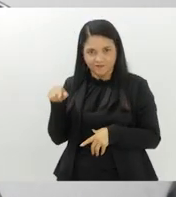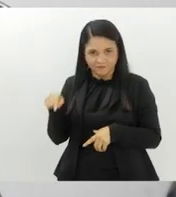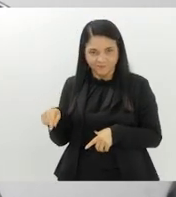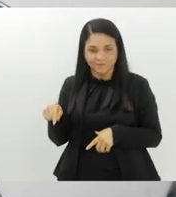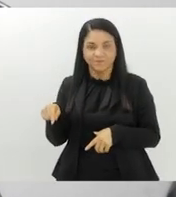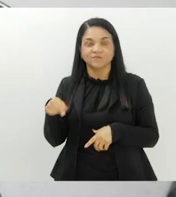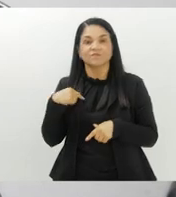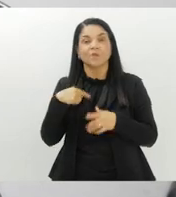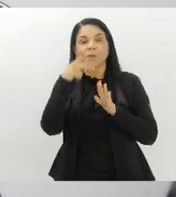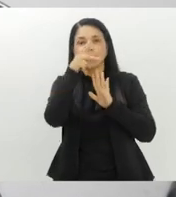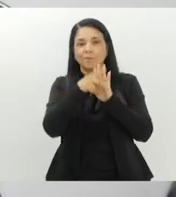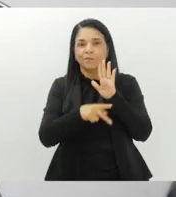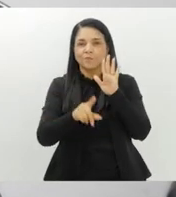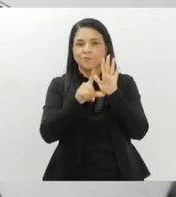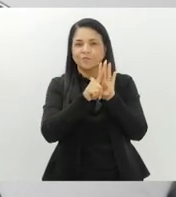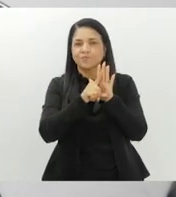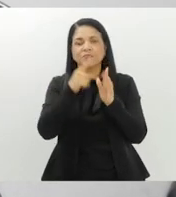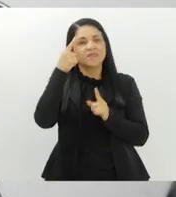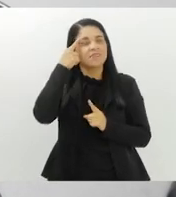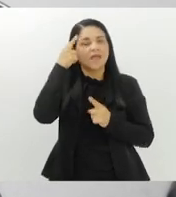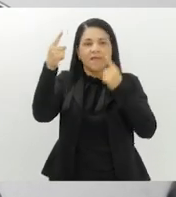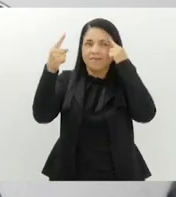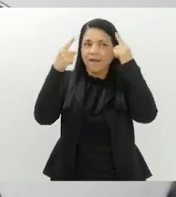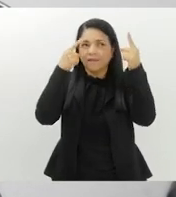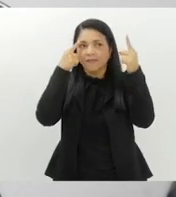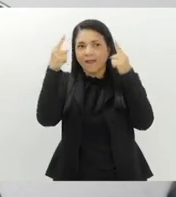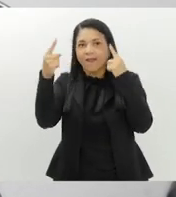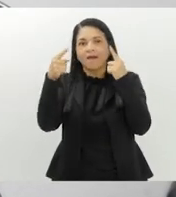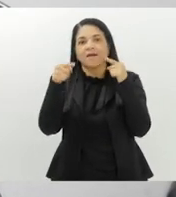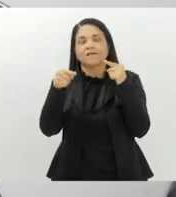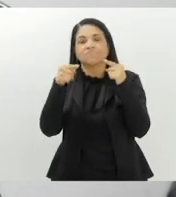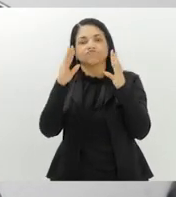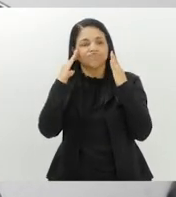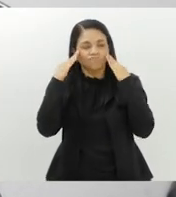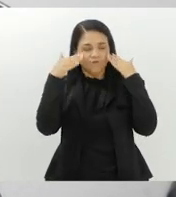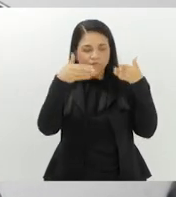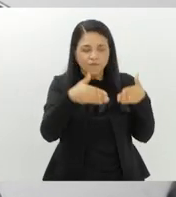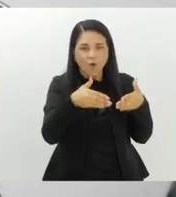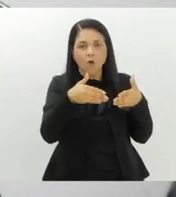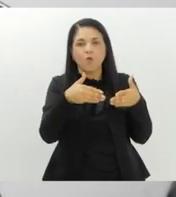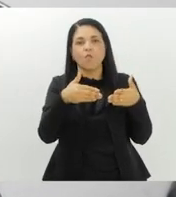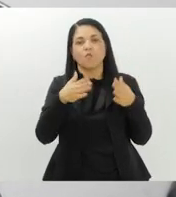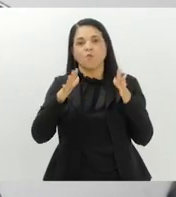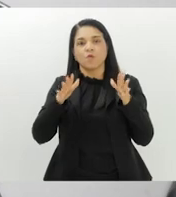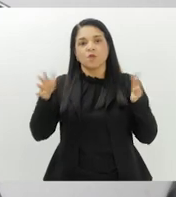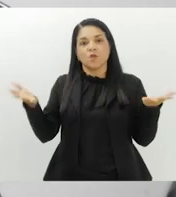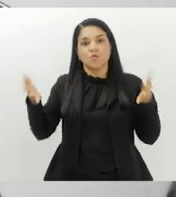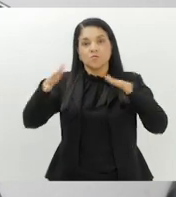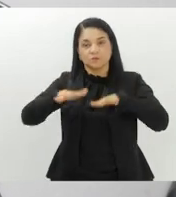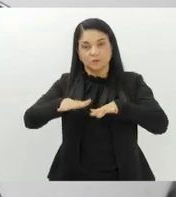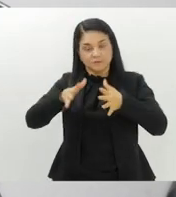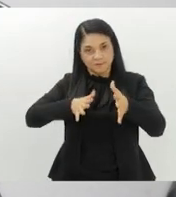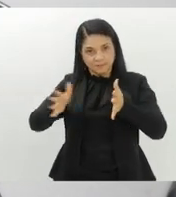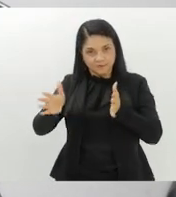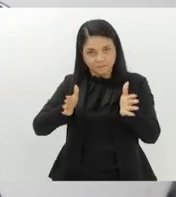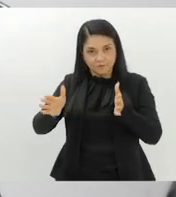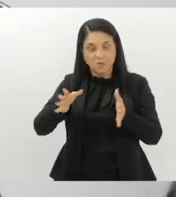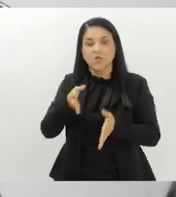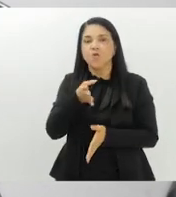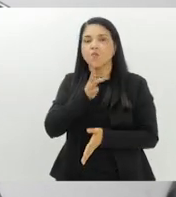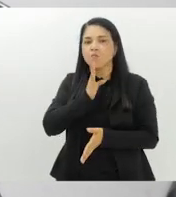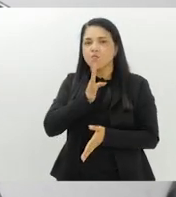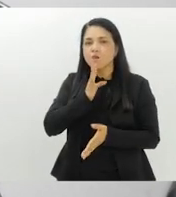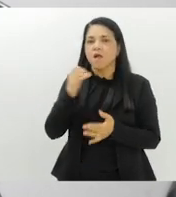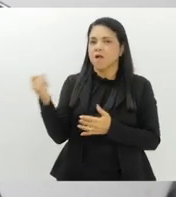esse projeto ele tem essa ideia, que esse foco na inclusão e acessibilidade, reconhecendo a importância